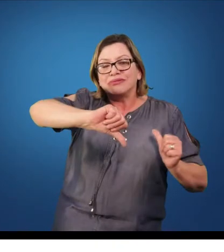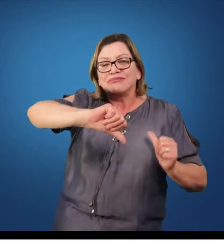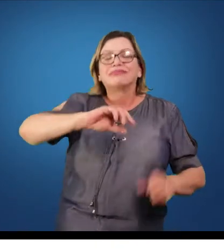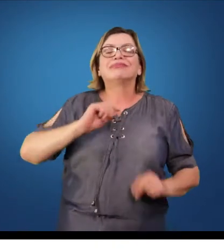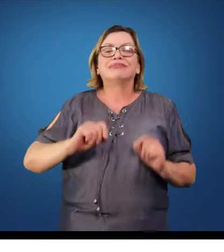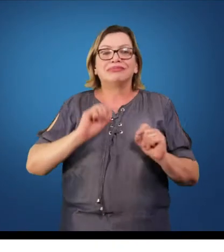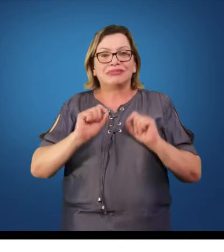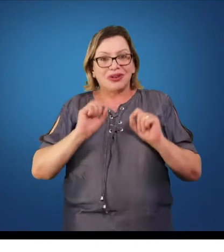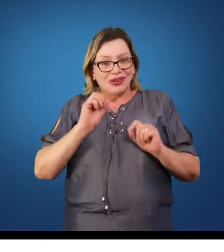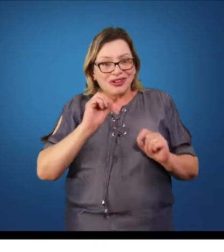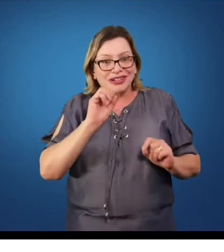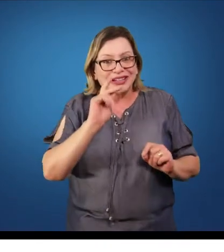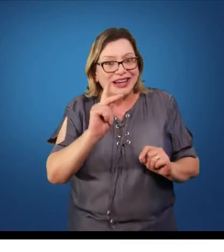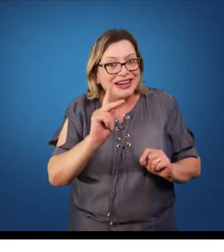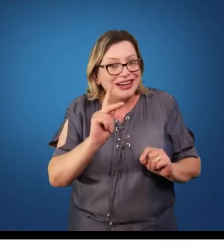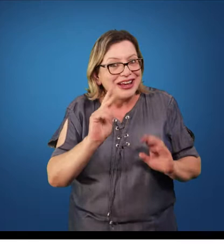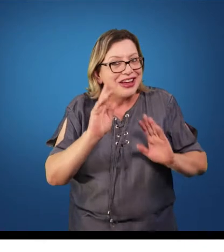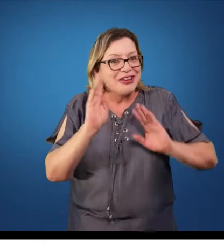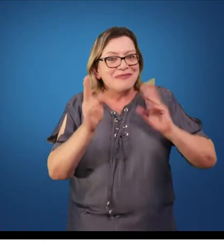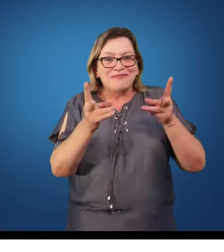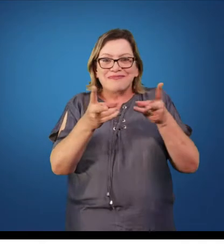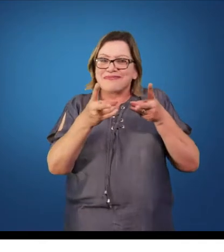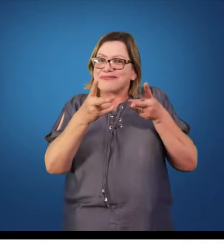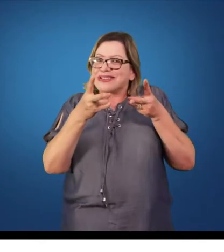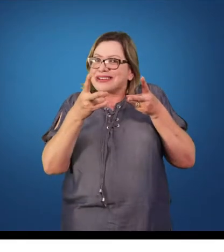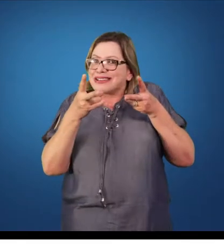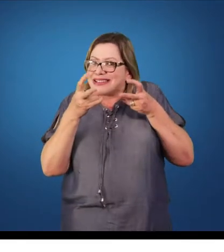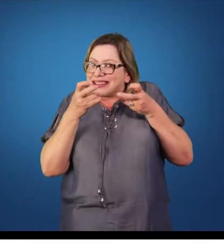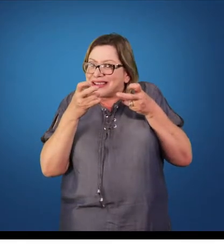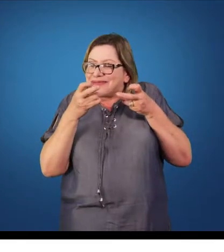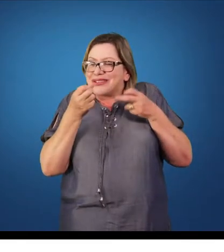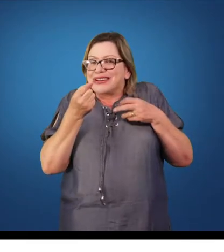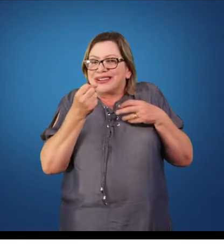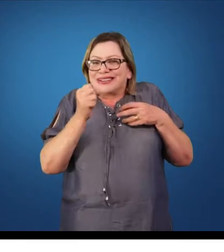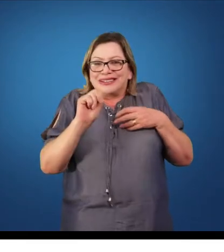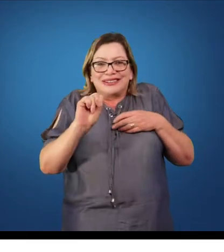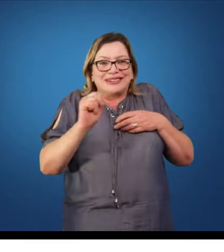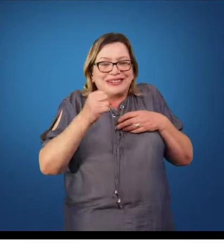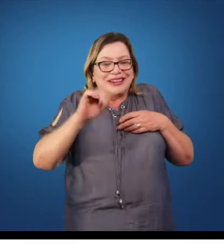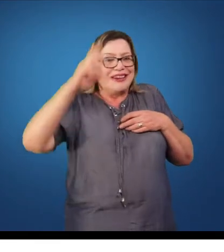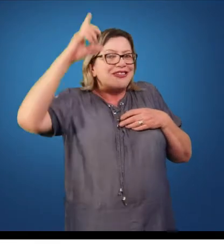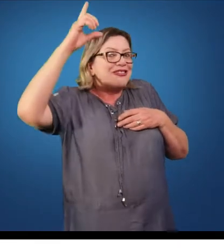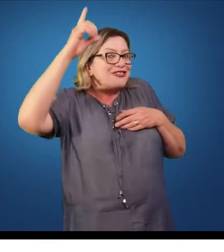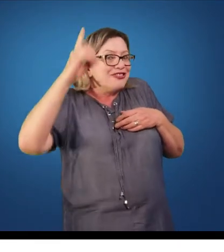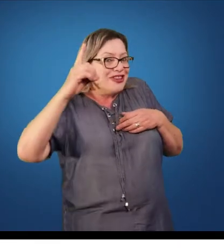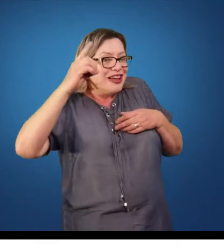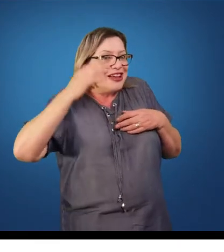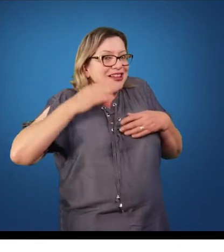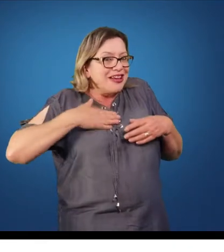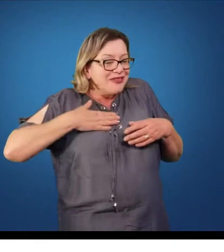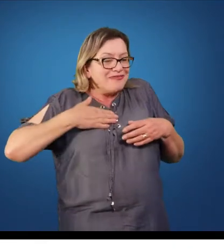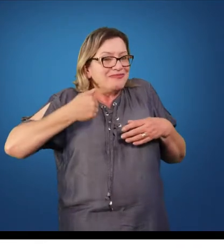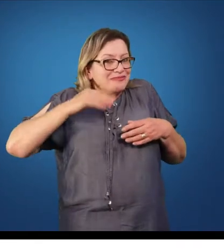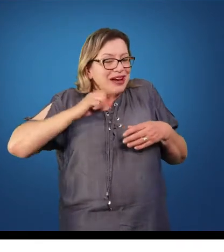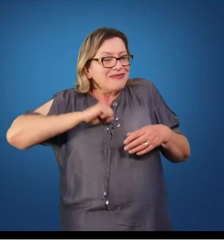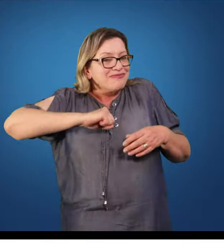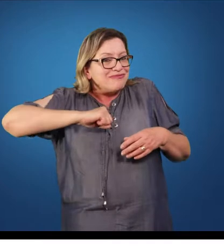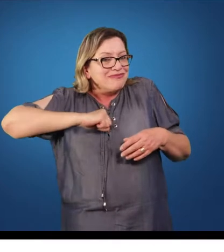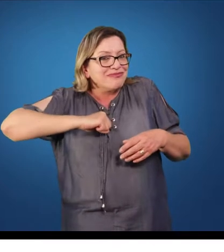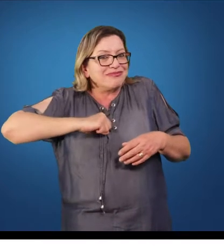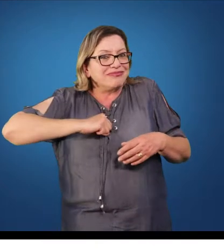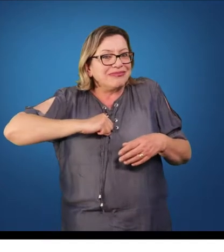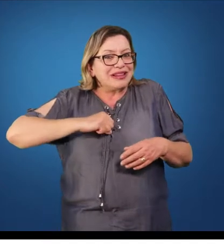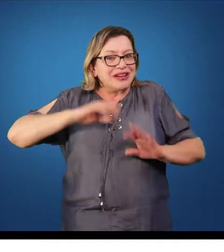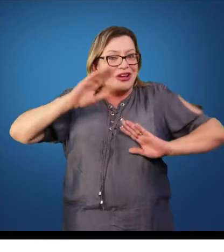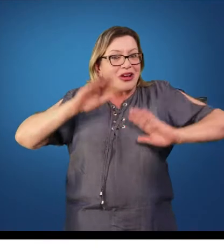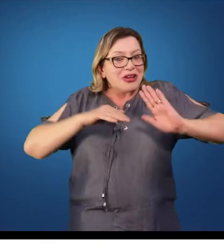ok? Vejam que quando a predominância é para o lado direito ou para o lado esquerdo do nosso corpo,